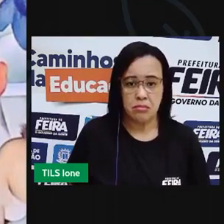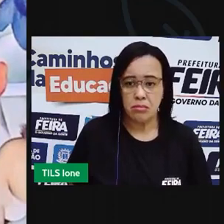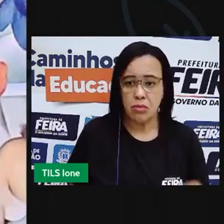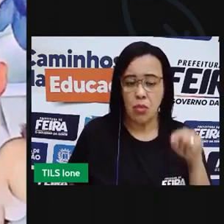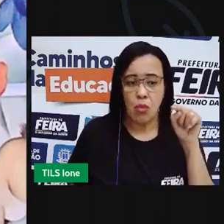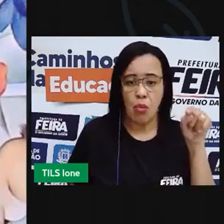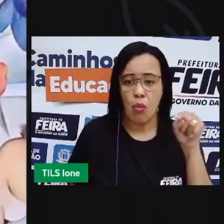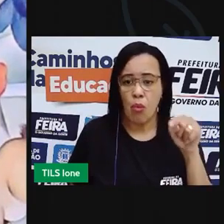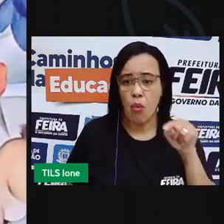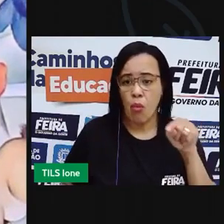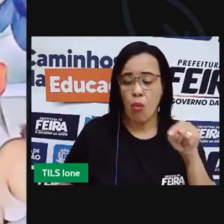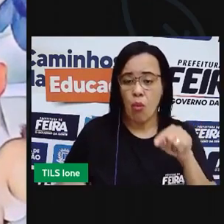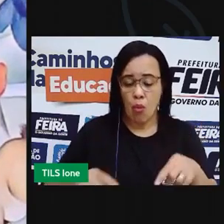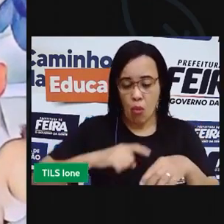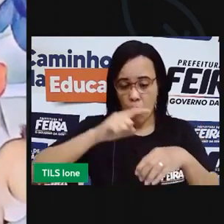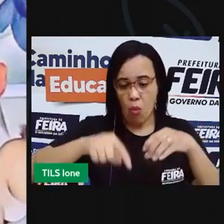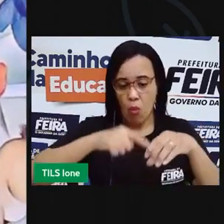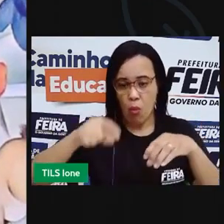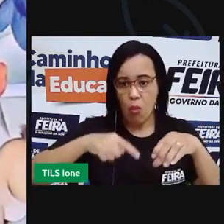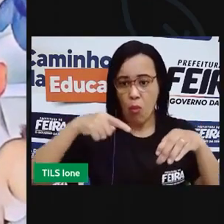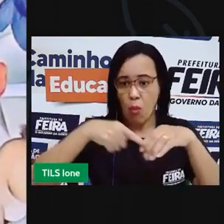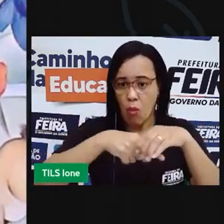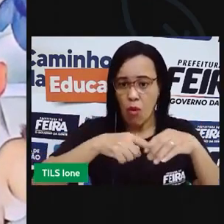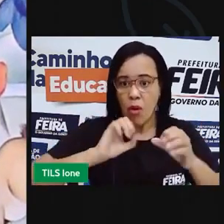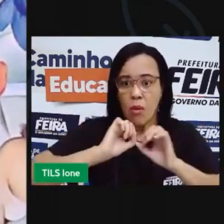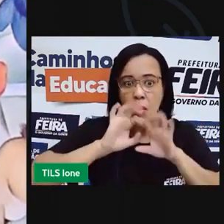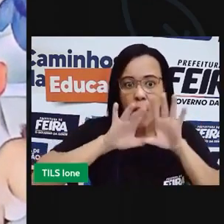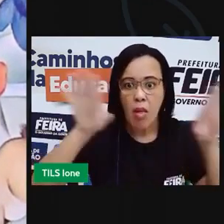O tatu espalhou a notícia.